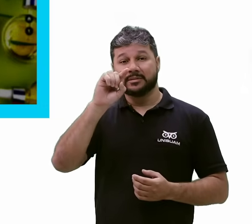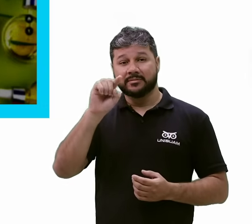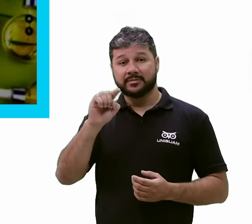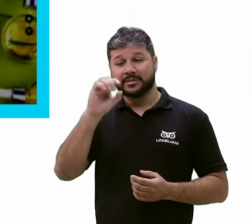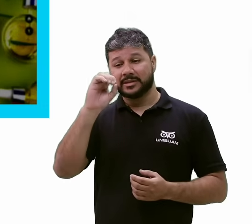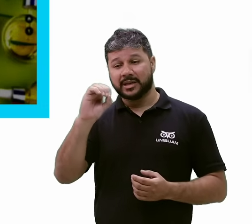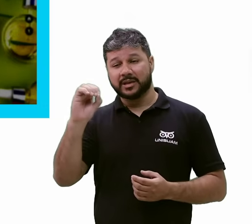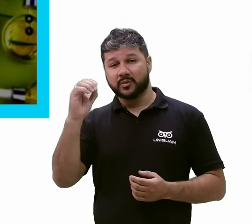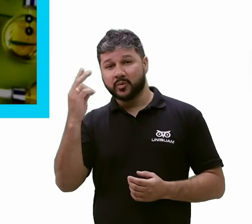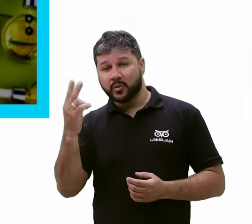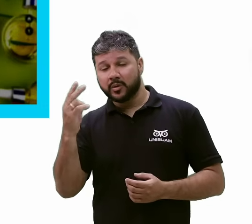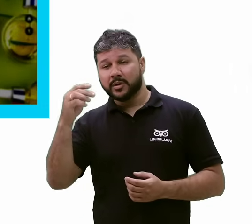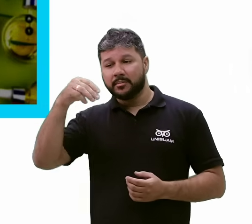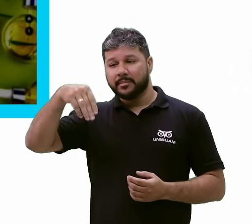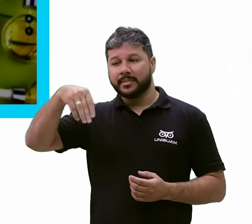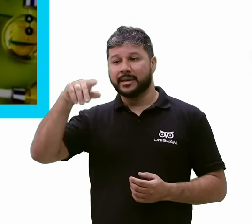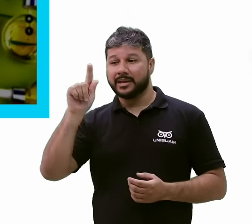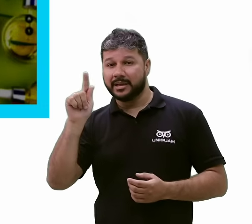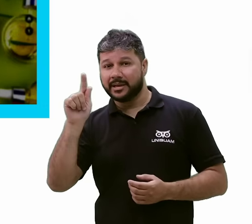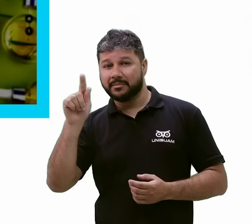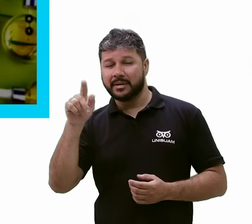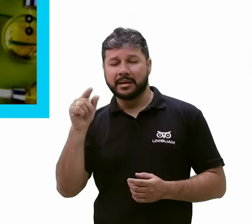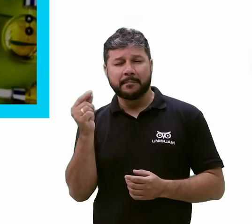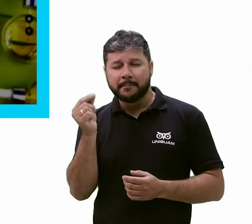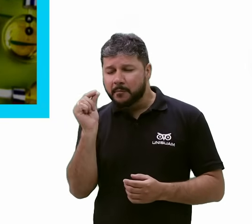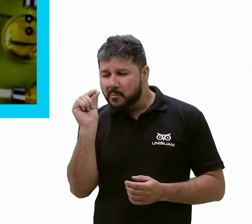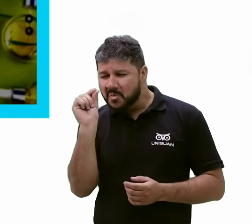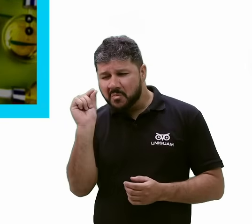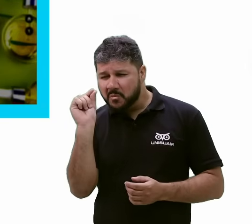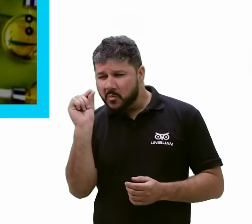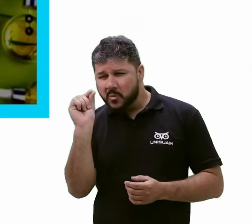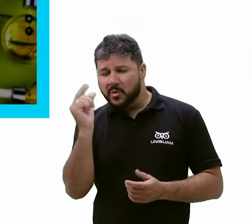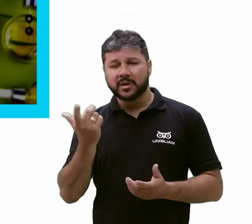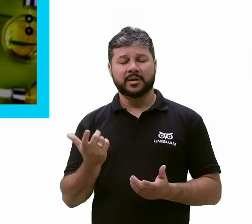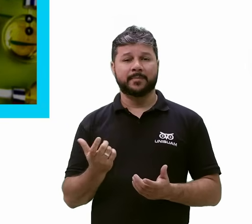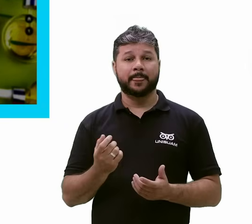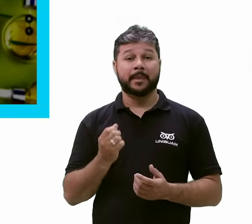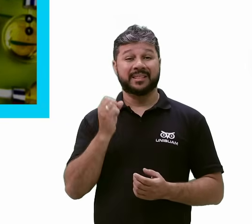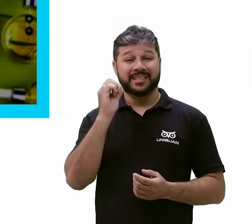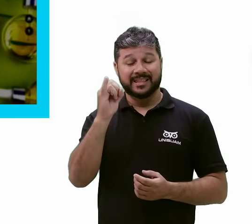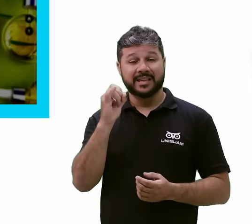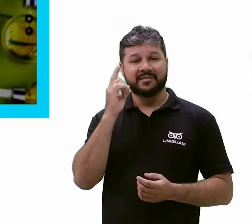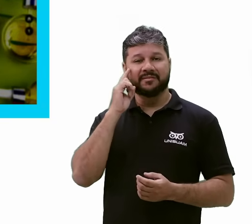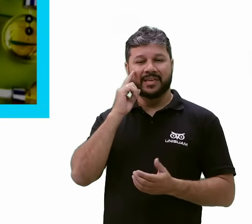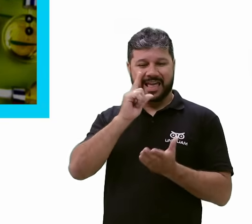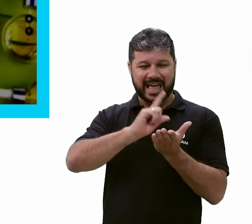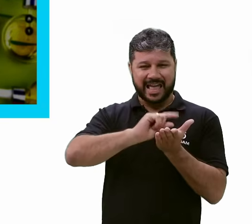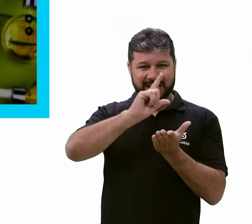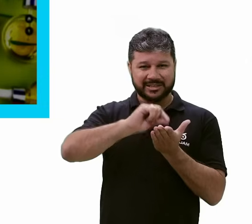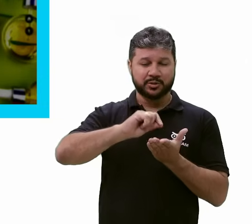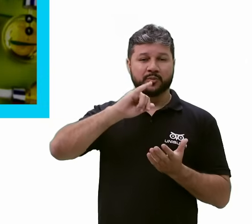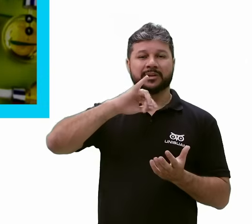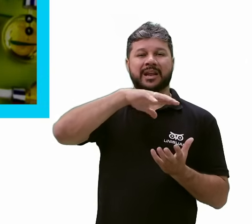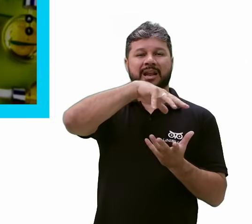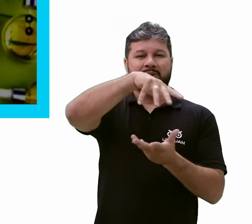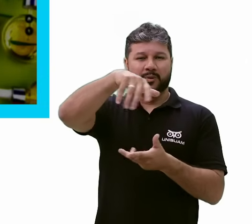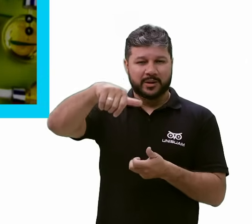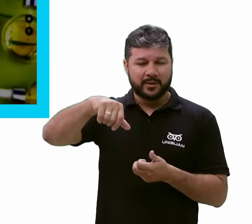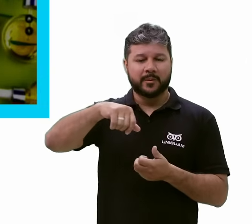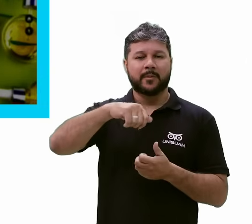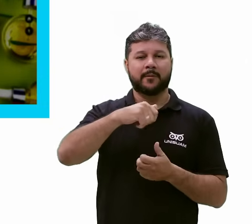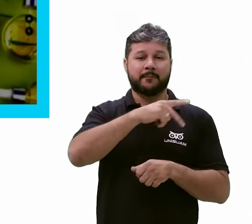a 0,2 miligramas por quilo. É baixíssimo. Quando você vai ver em